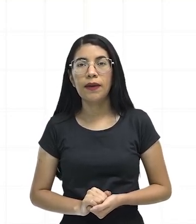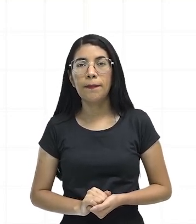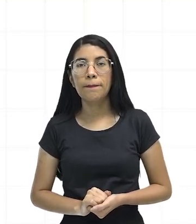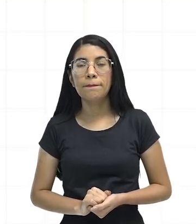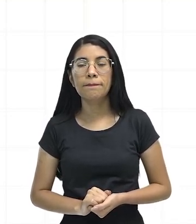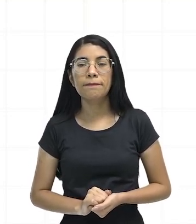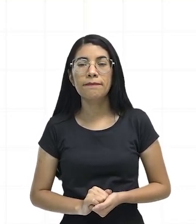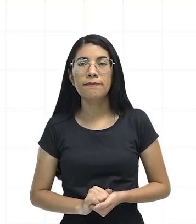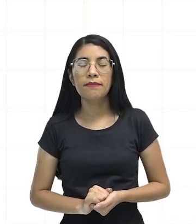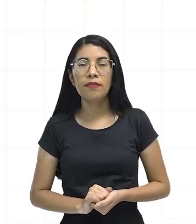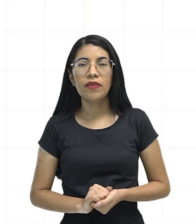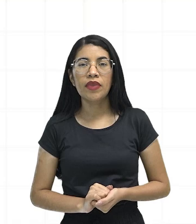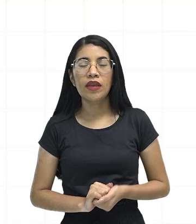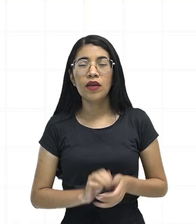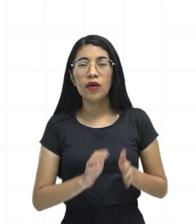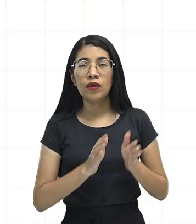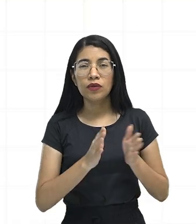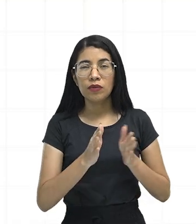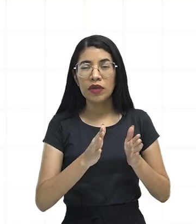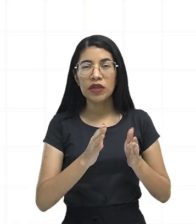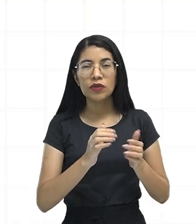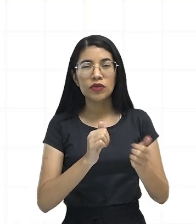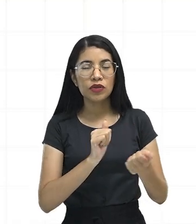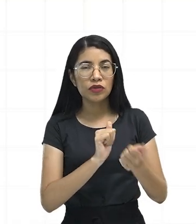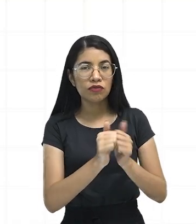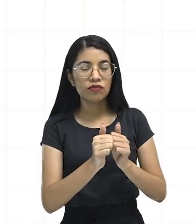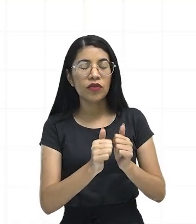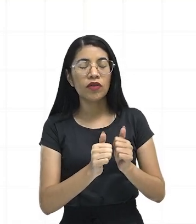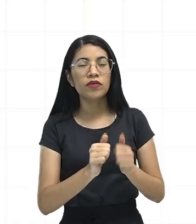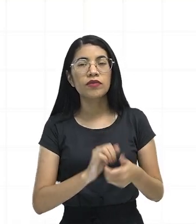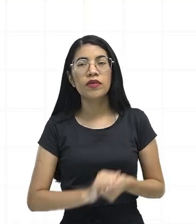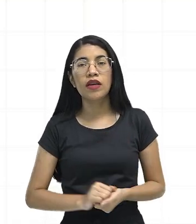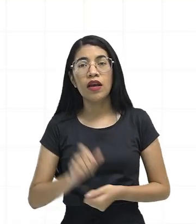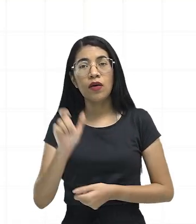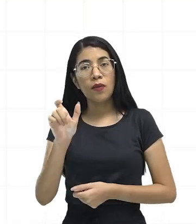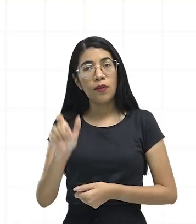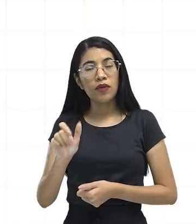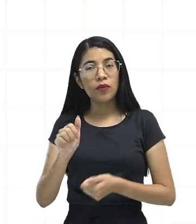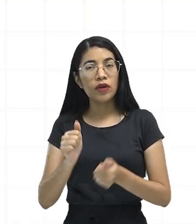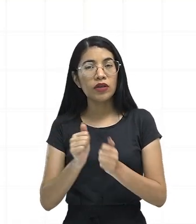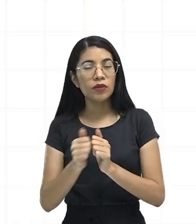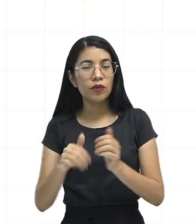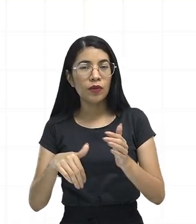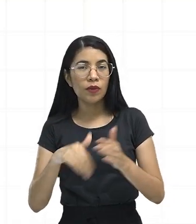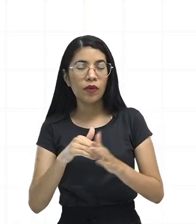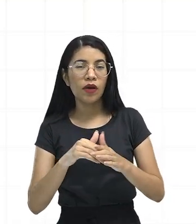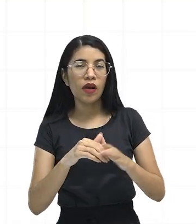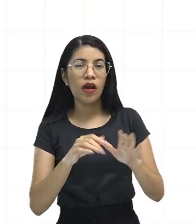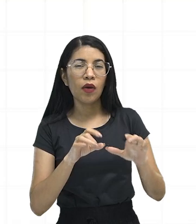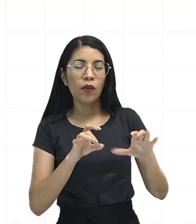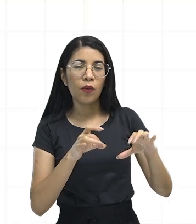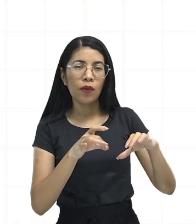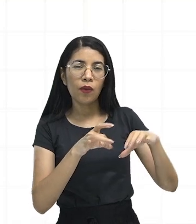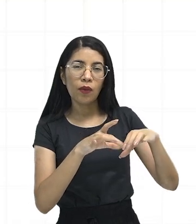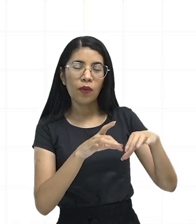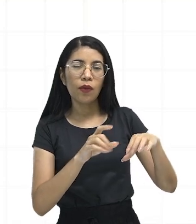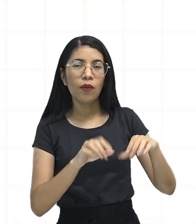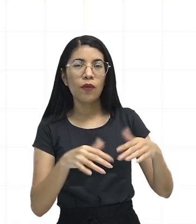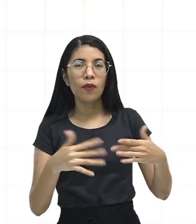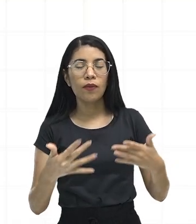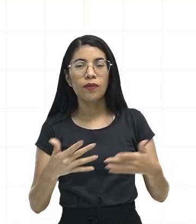Em uma temporada de futebol, um jogador marcou os seguintes números de gols nos jogos. Tá? Então aí